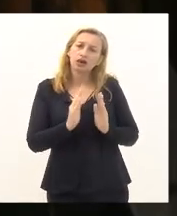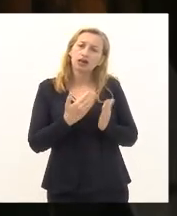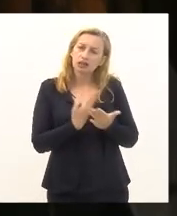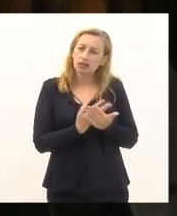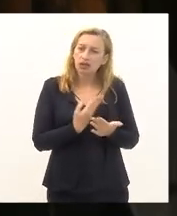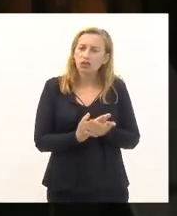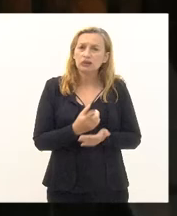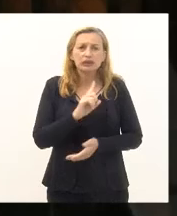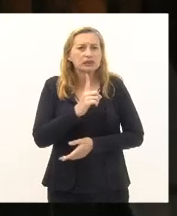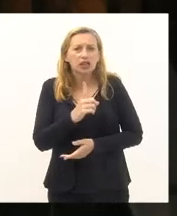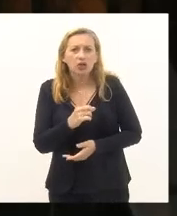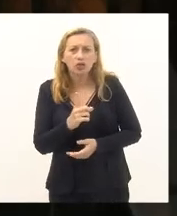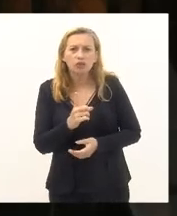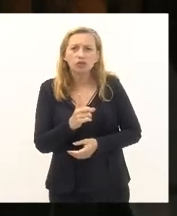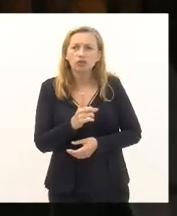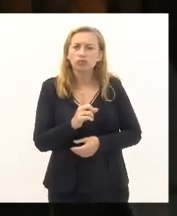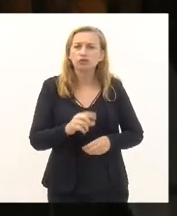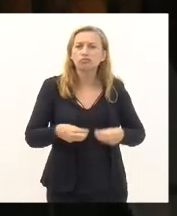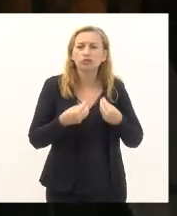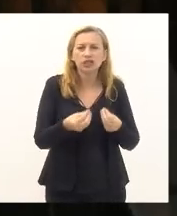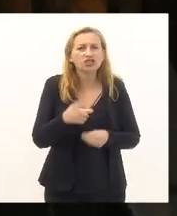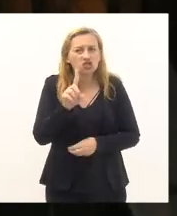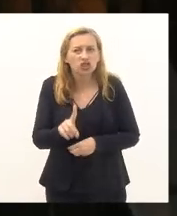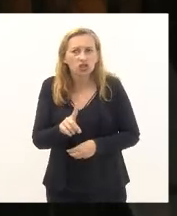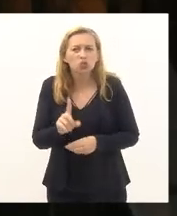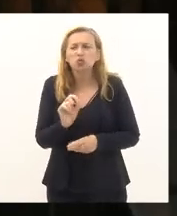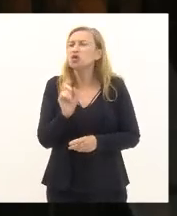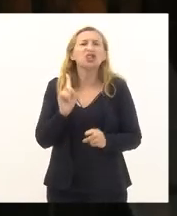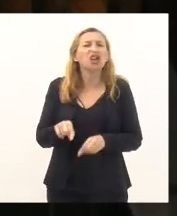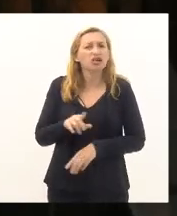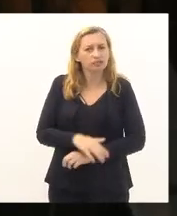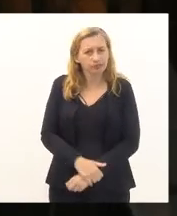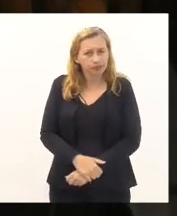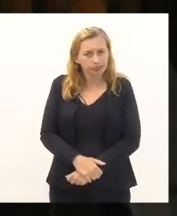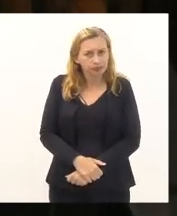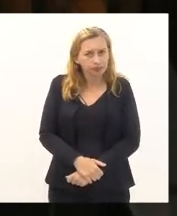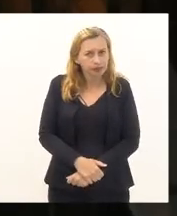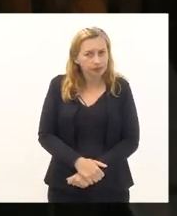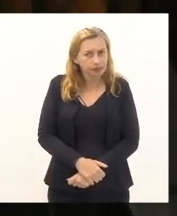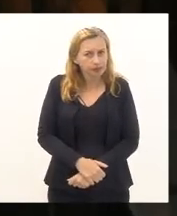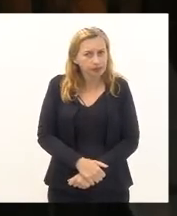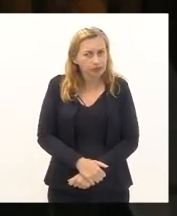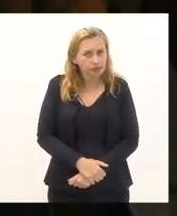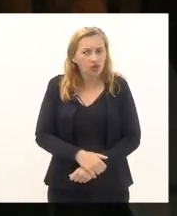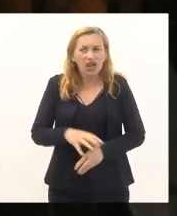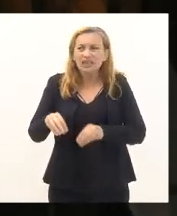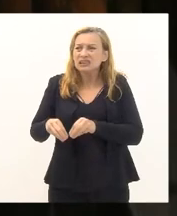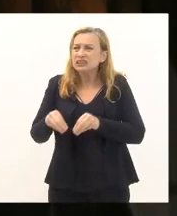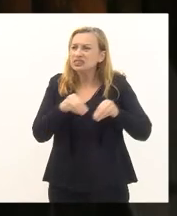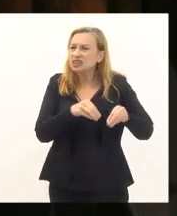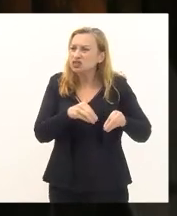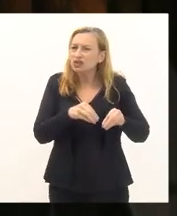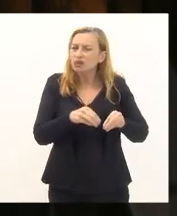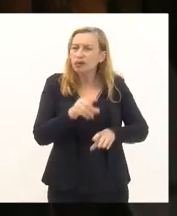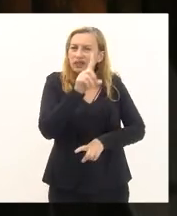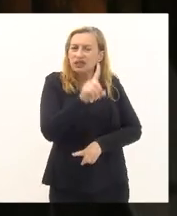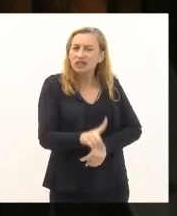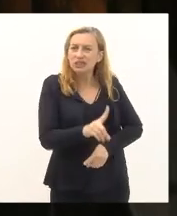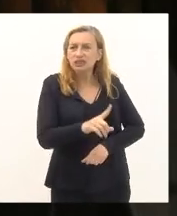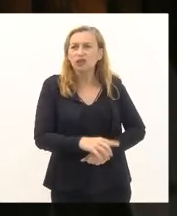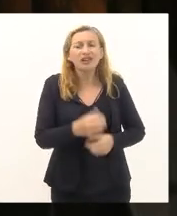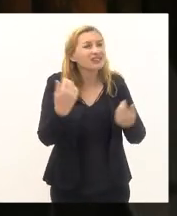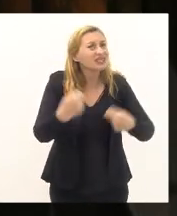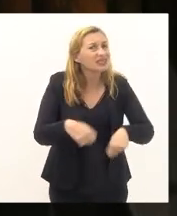não legislar, não garantir condições, o que é isso? É transferir para as direções